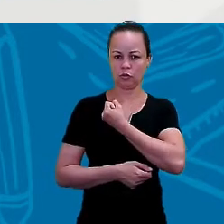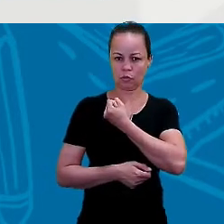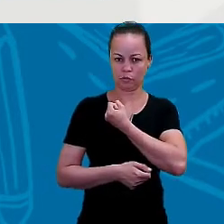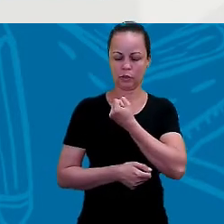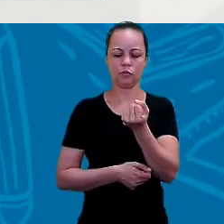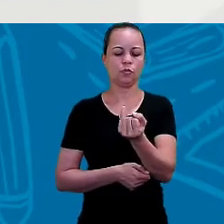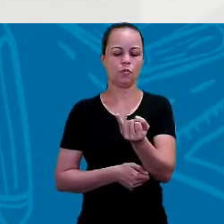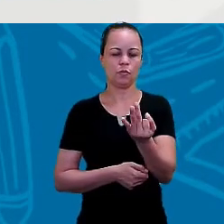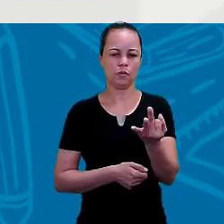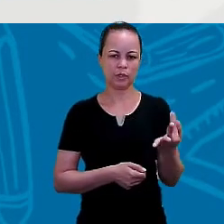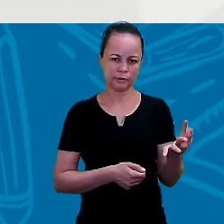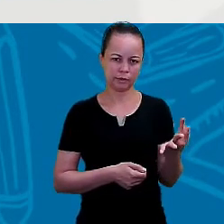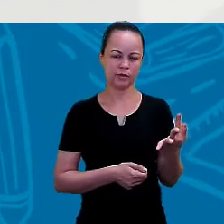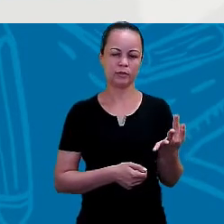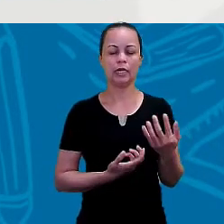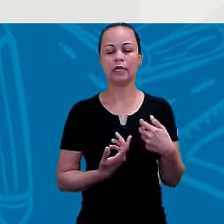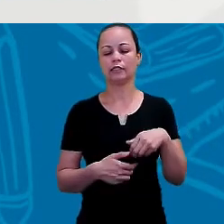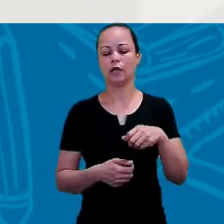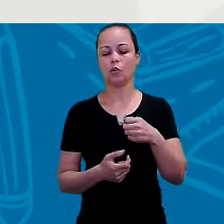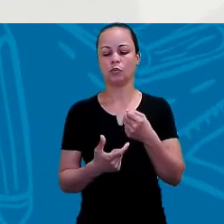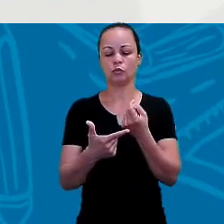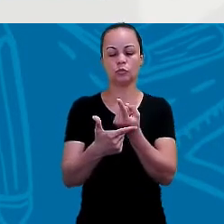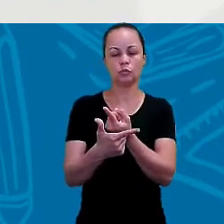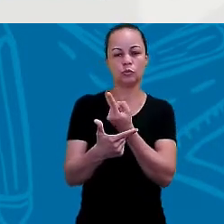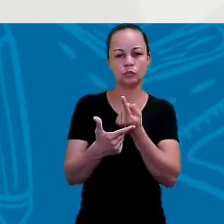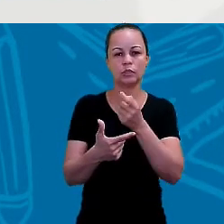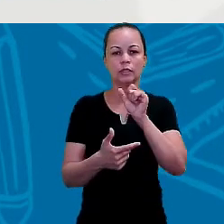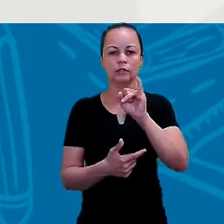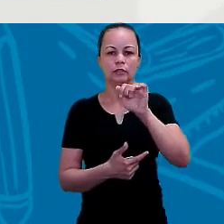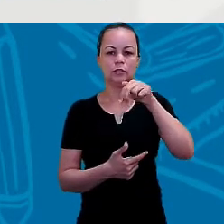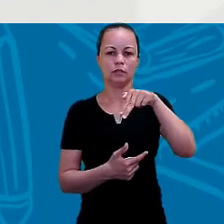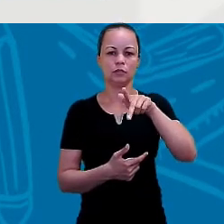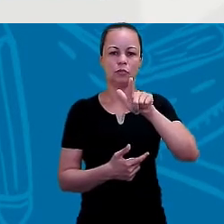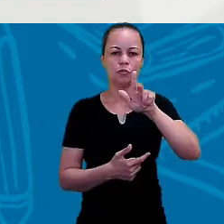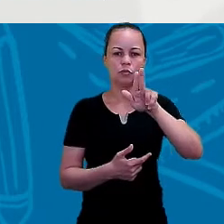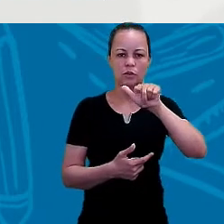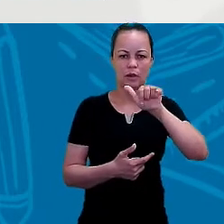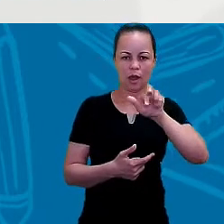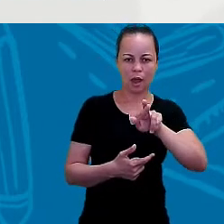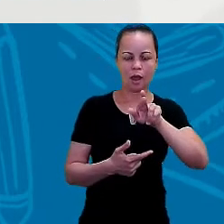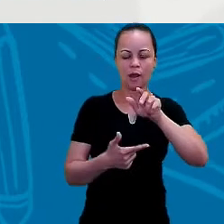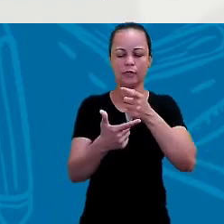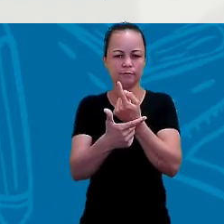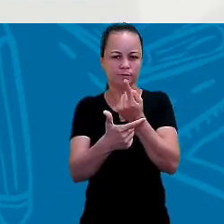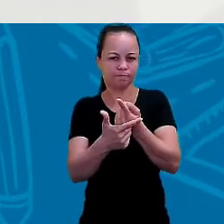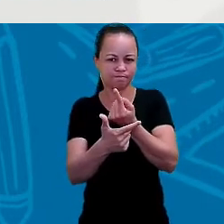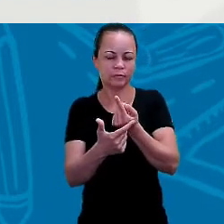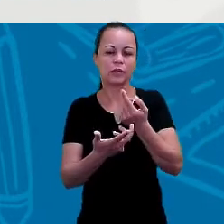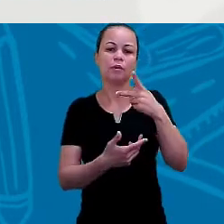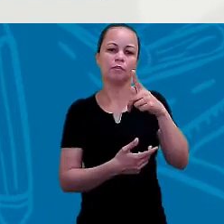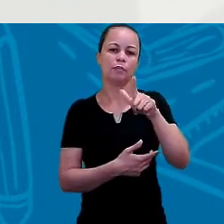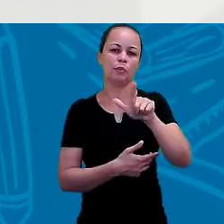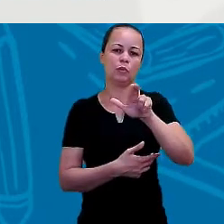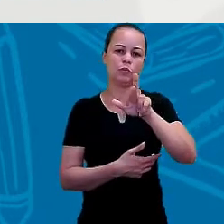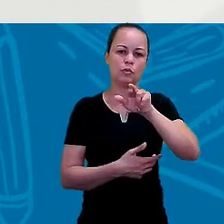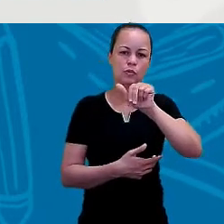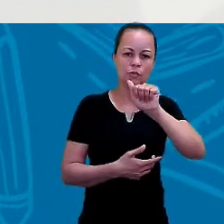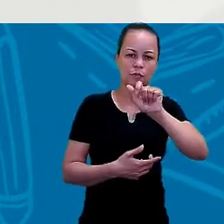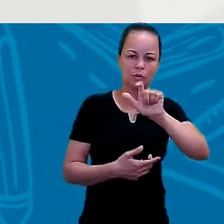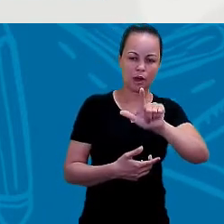quantidade. Então, singular e plural. A pessoa é a quem você